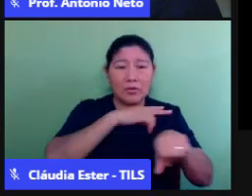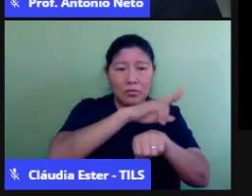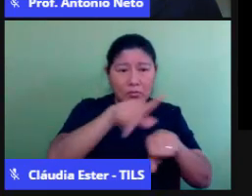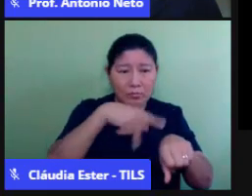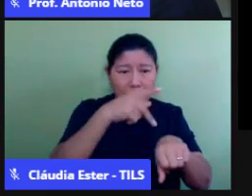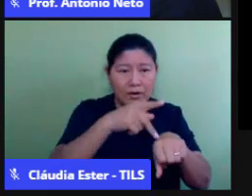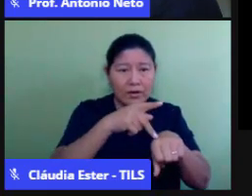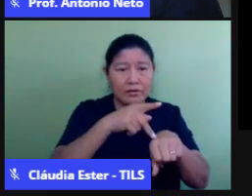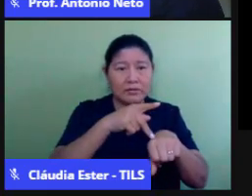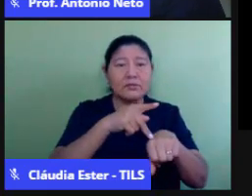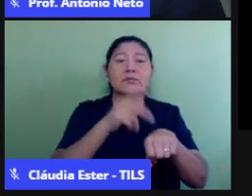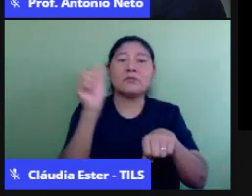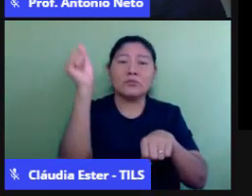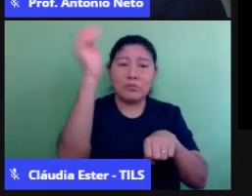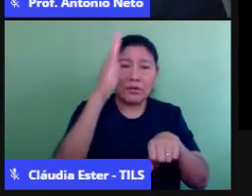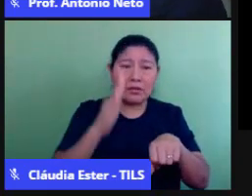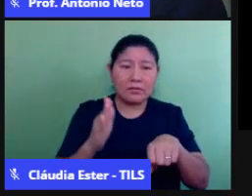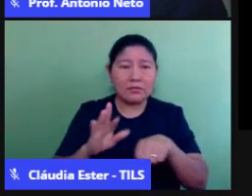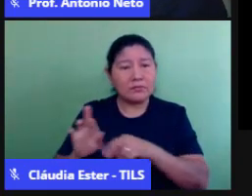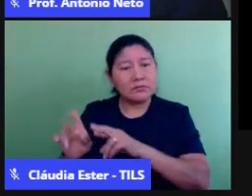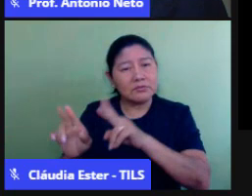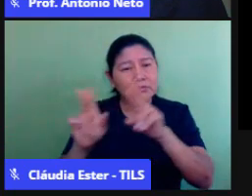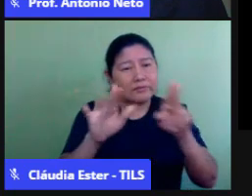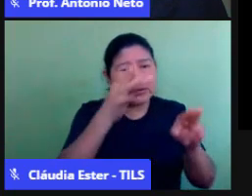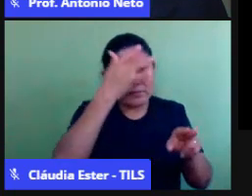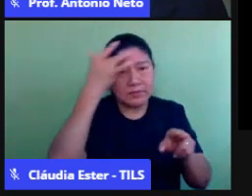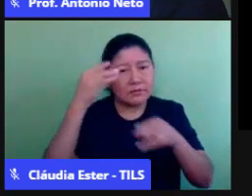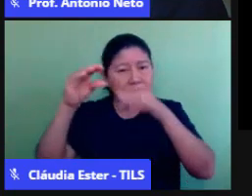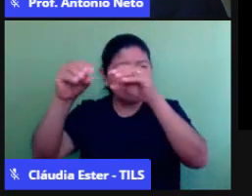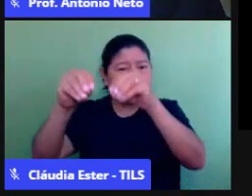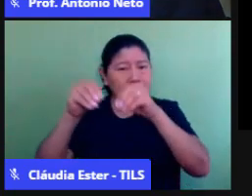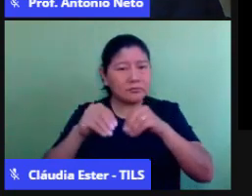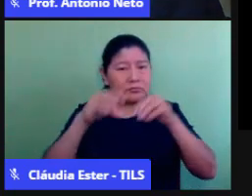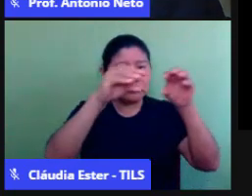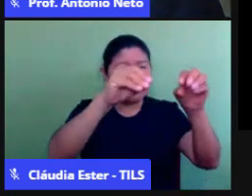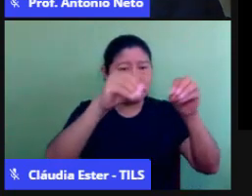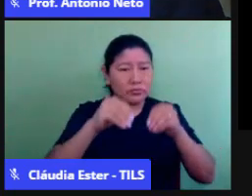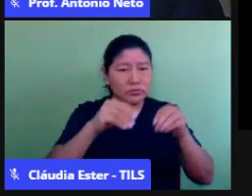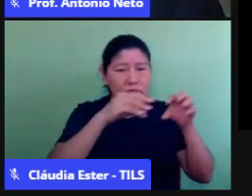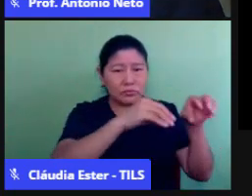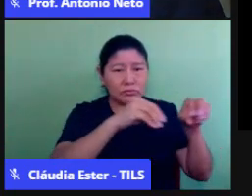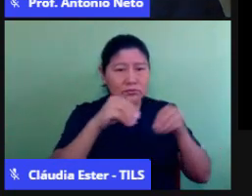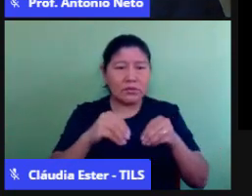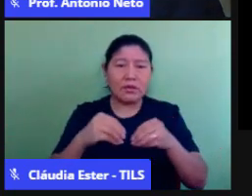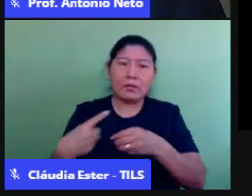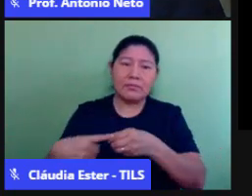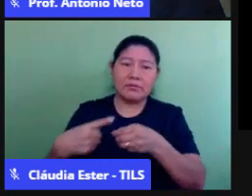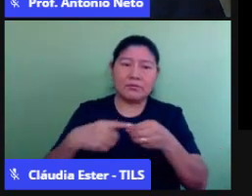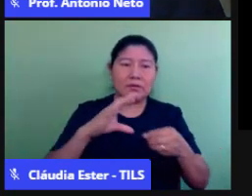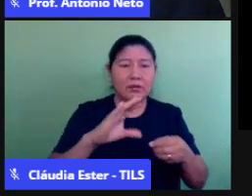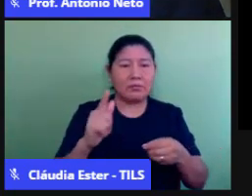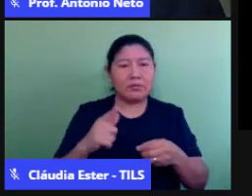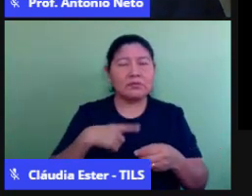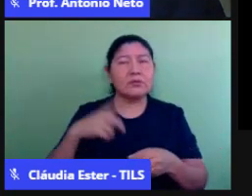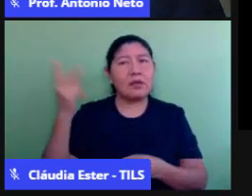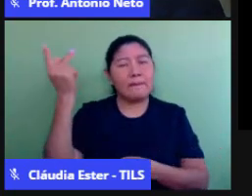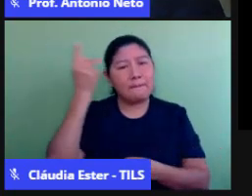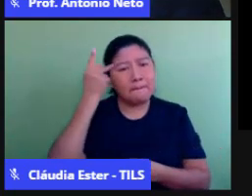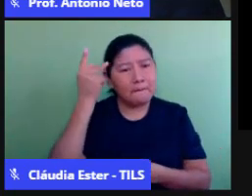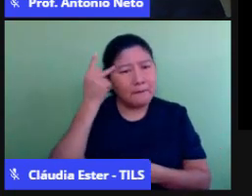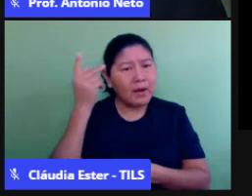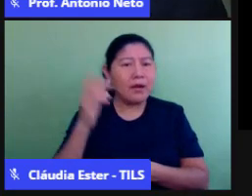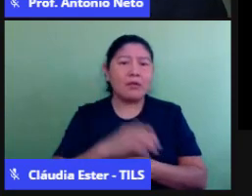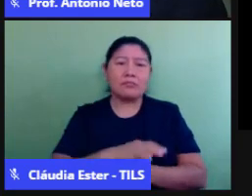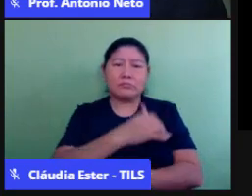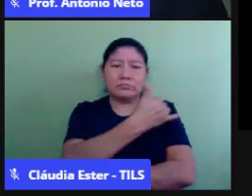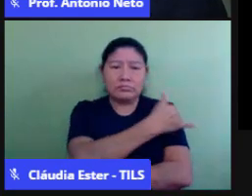gaúchos do Paraná, né? E nordestinos, mas também, né, trabalharam nessa ferrovia